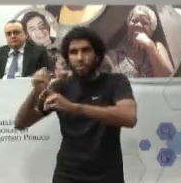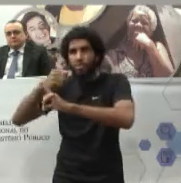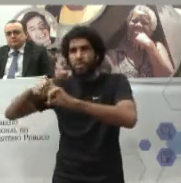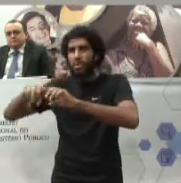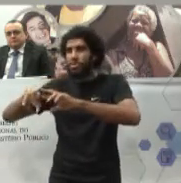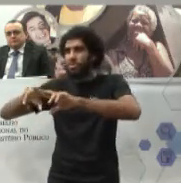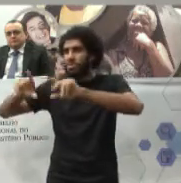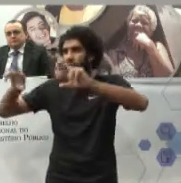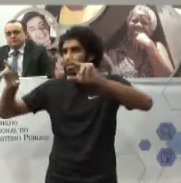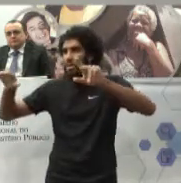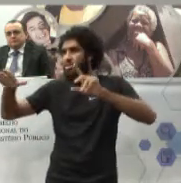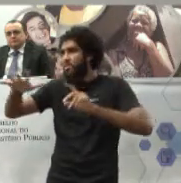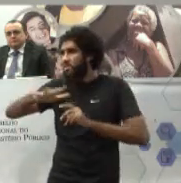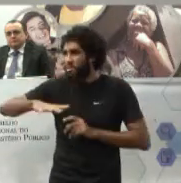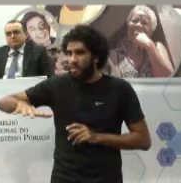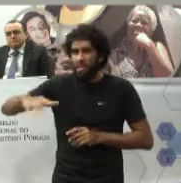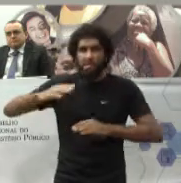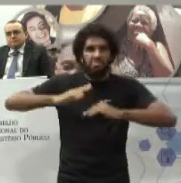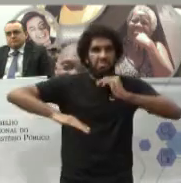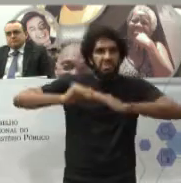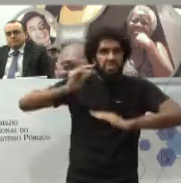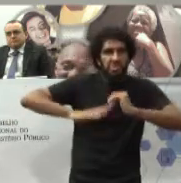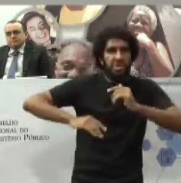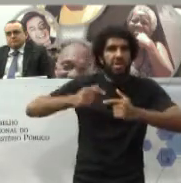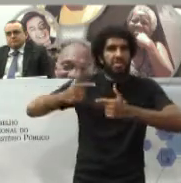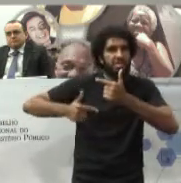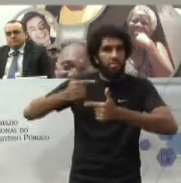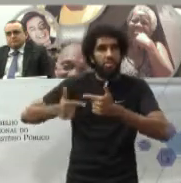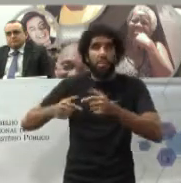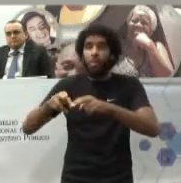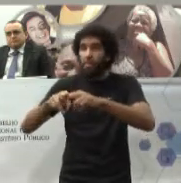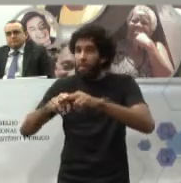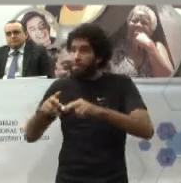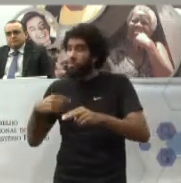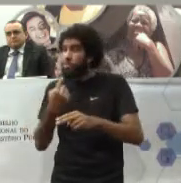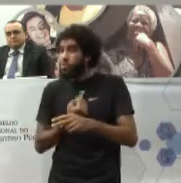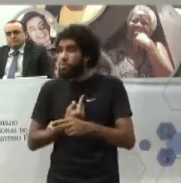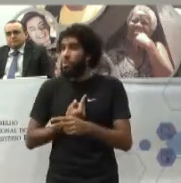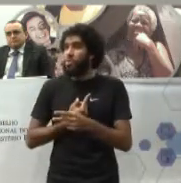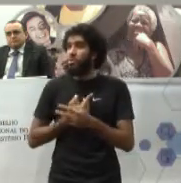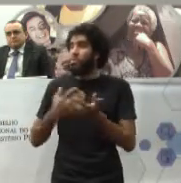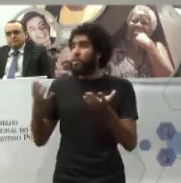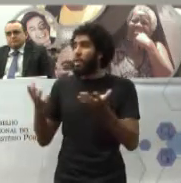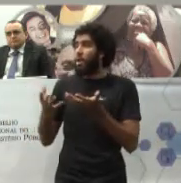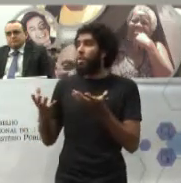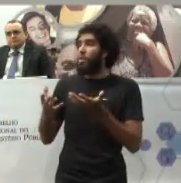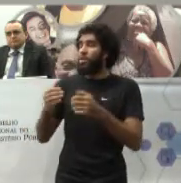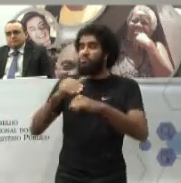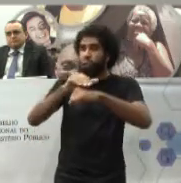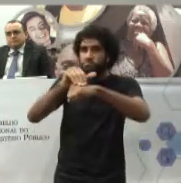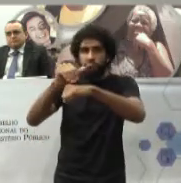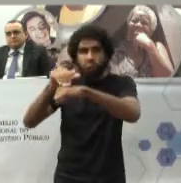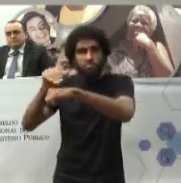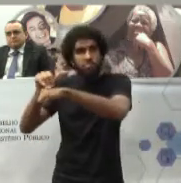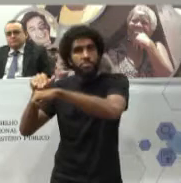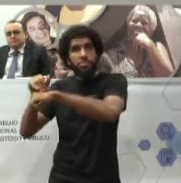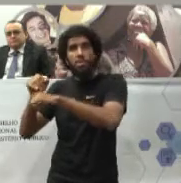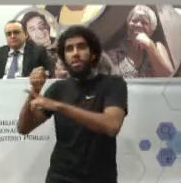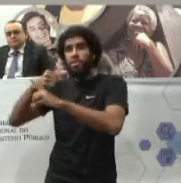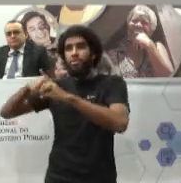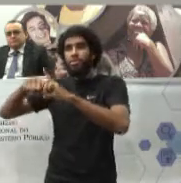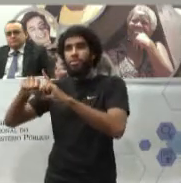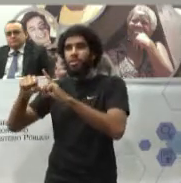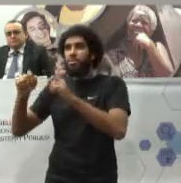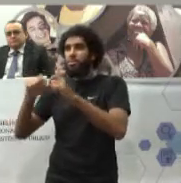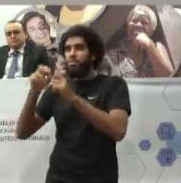diferentes espaços de atuação por isso que nós estamos convocando está em curso a convocação a da sociedade para fazer